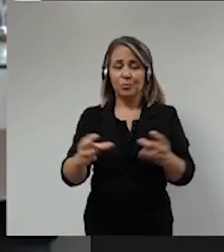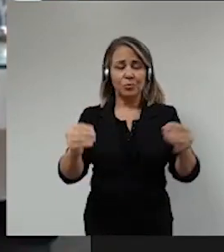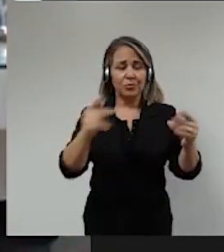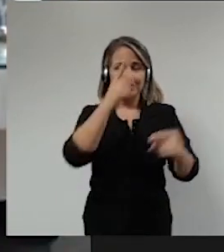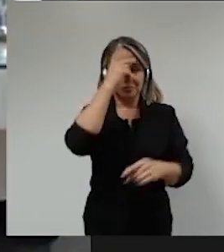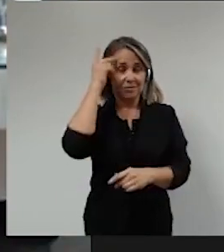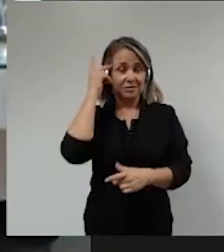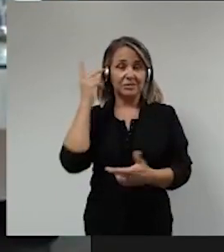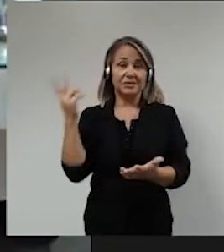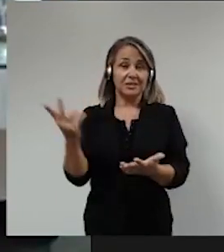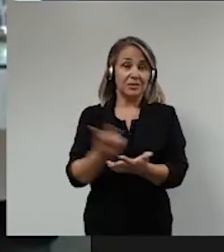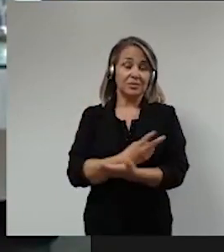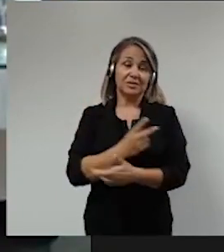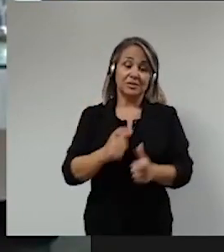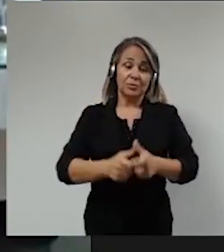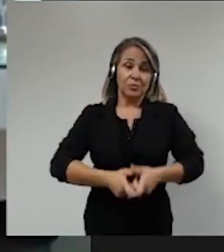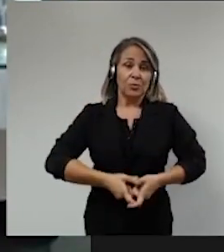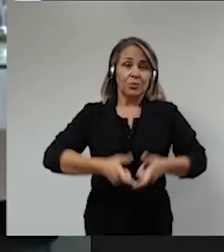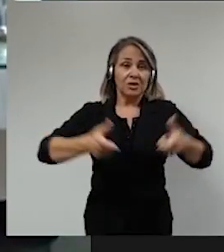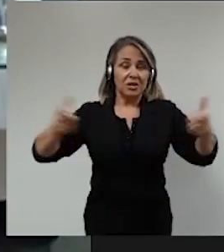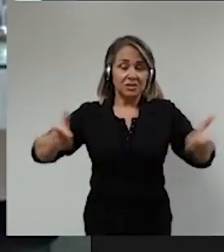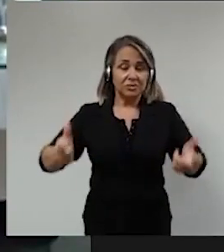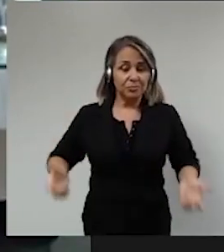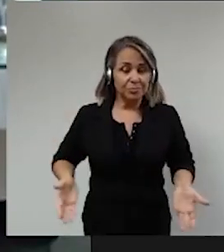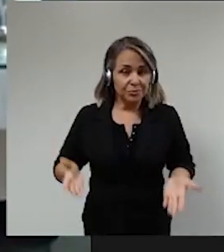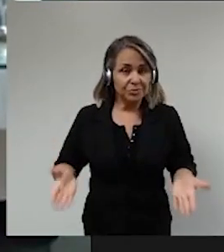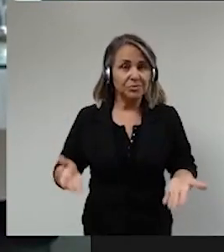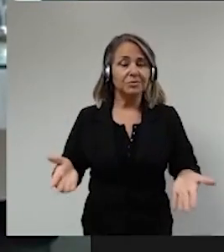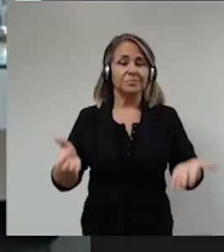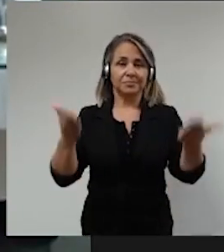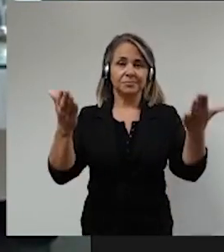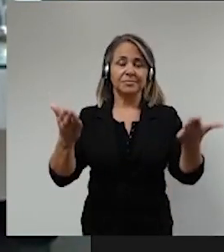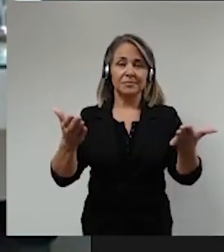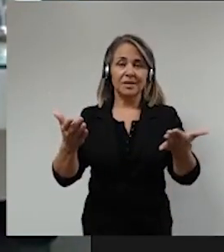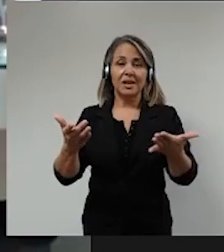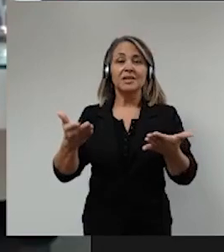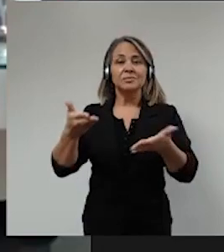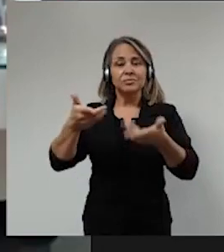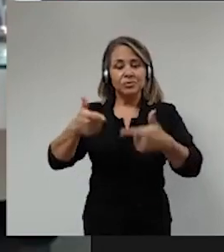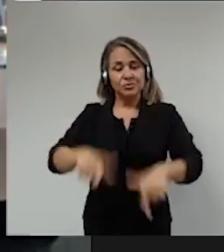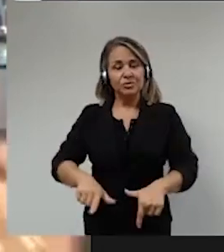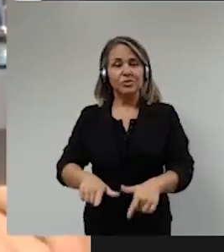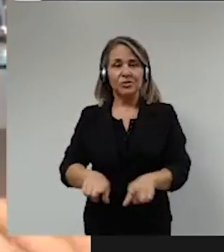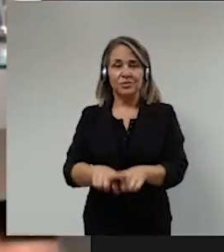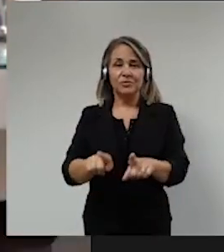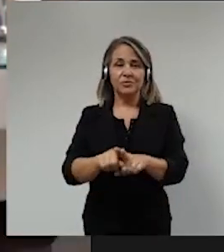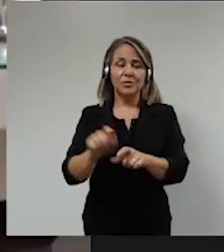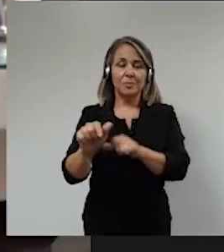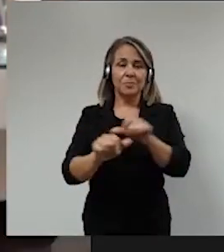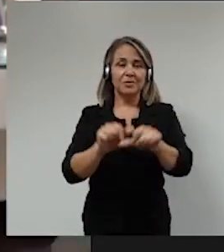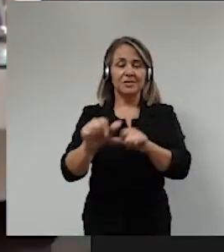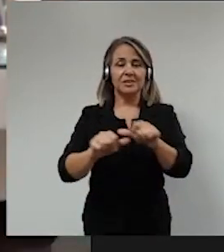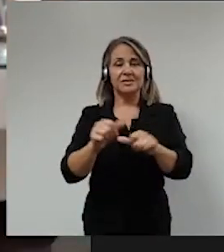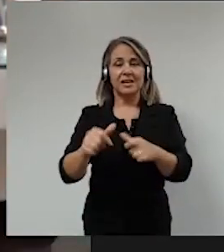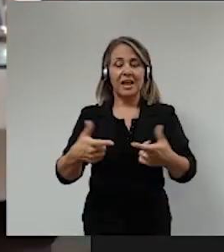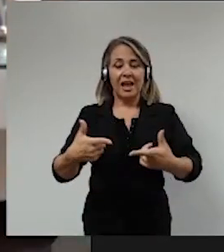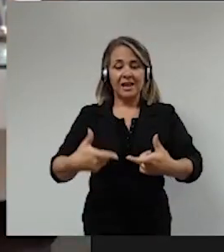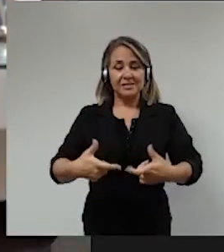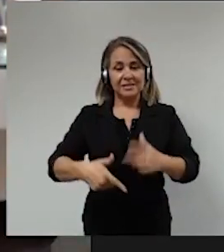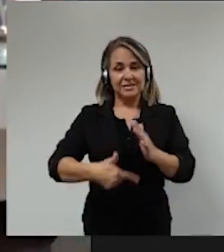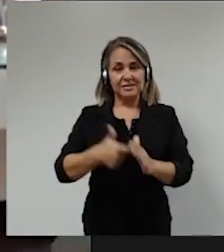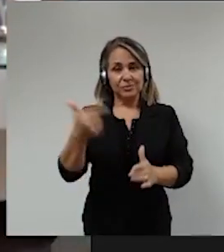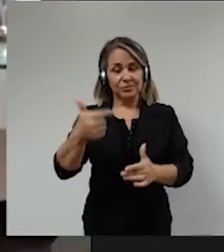imenso, ela foi uma grande impulsionadora do renascentismo. Se a gente olha a Segunda Guerra Mundial, agora mais